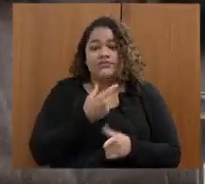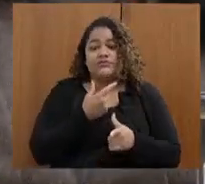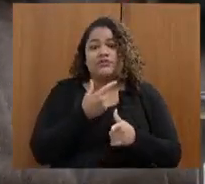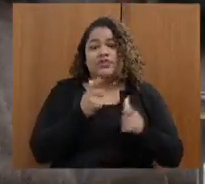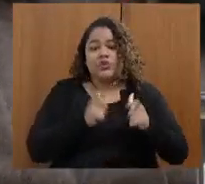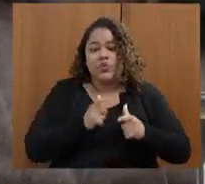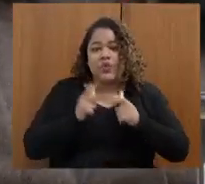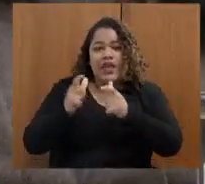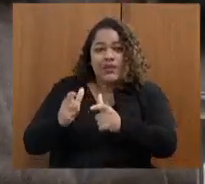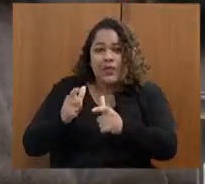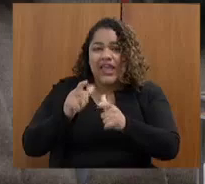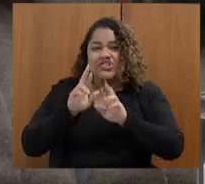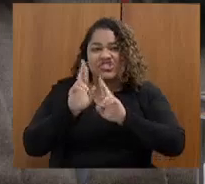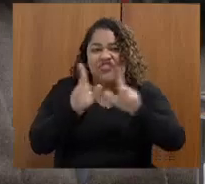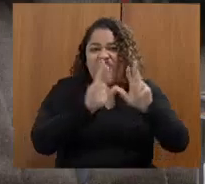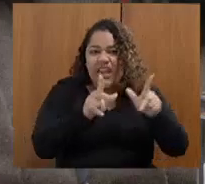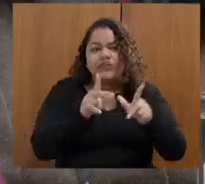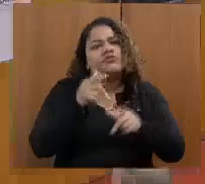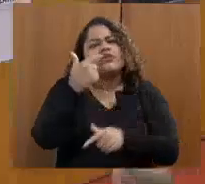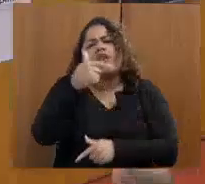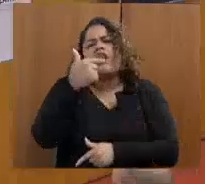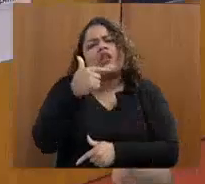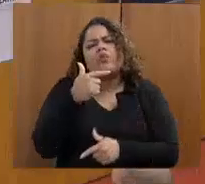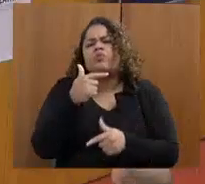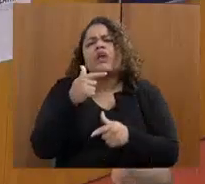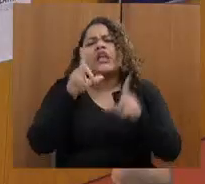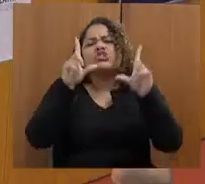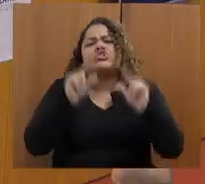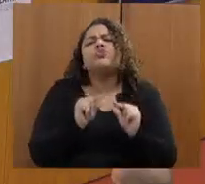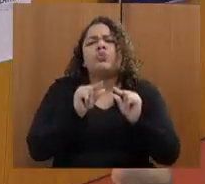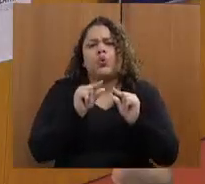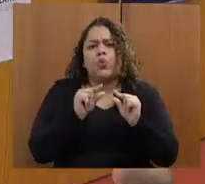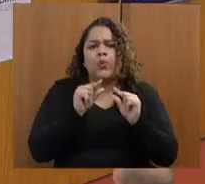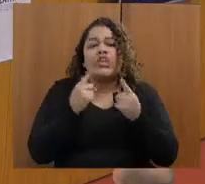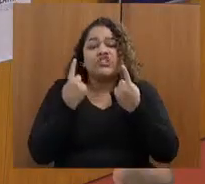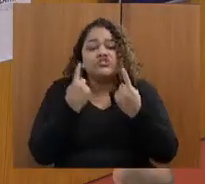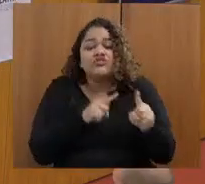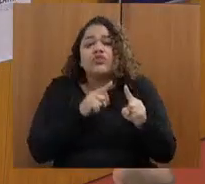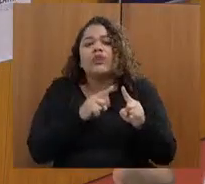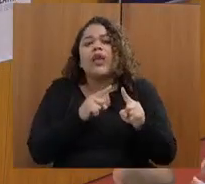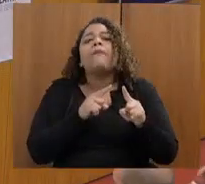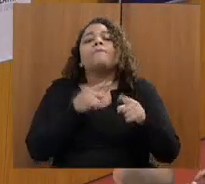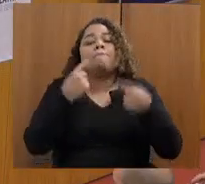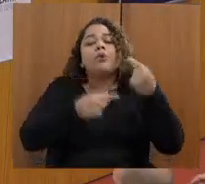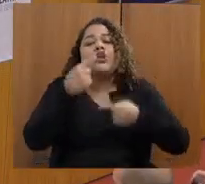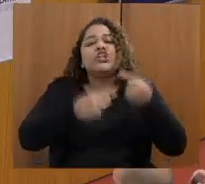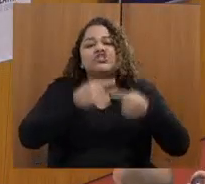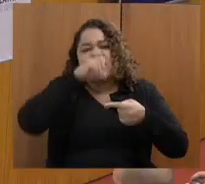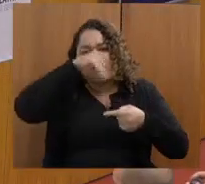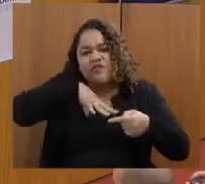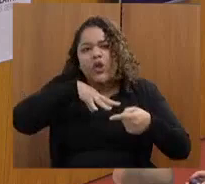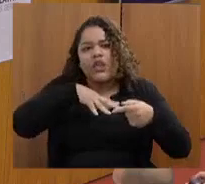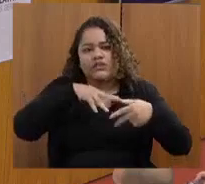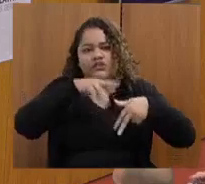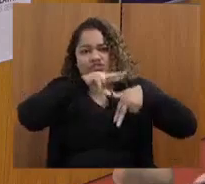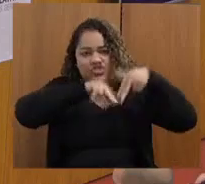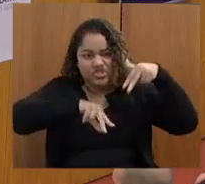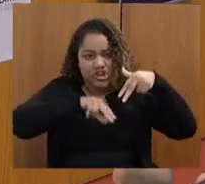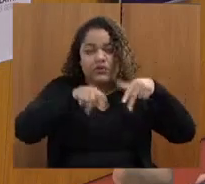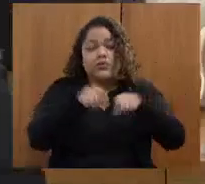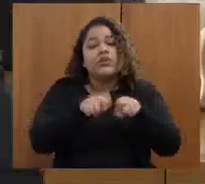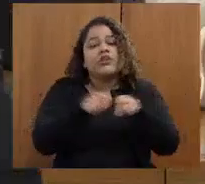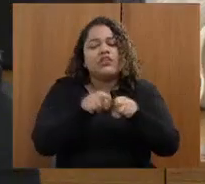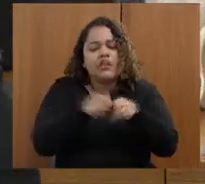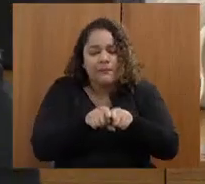dizer que eu tenha que diminuir a minha responsabilidade em combater violência política de gênero e também não pode diminuir a minha responsabilidade